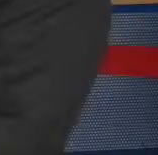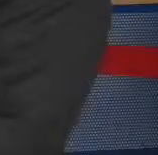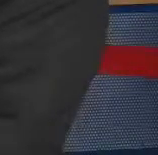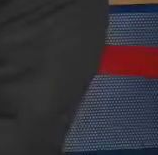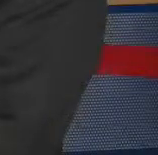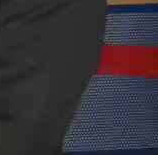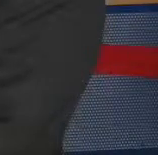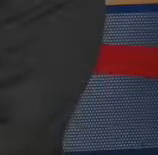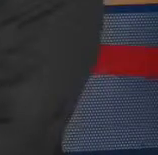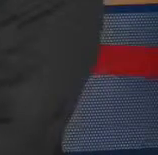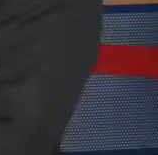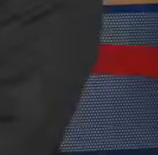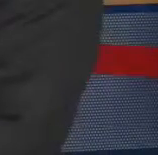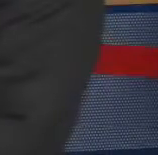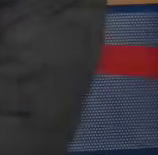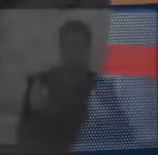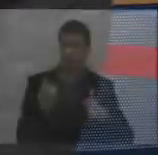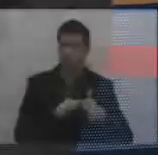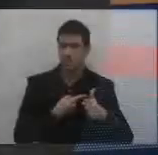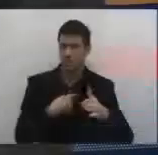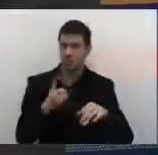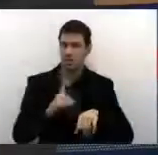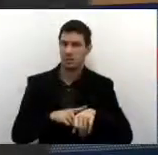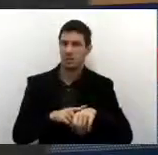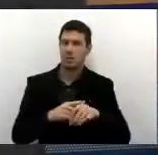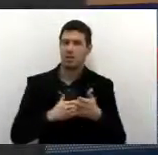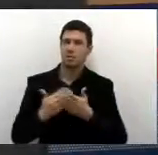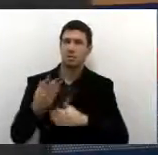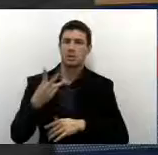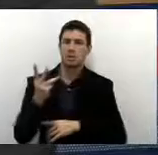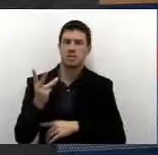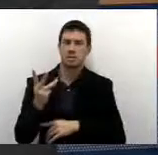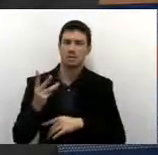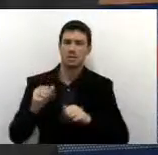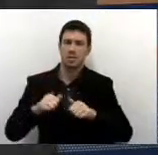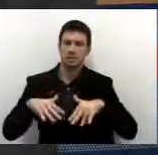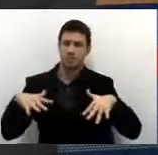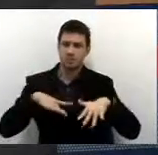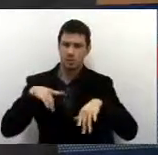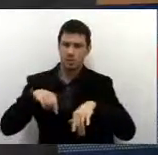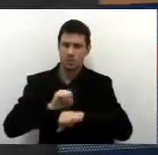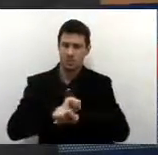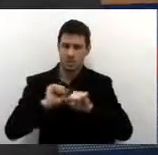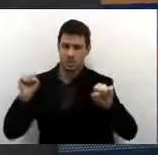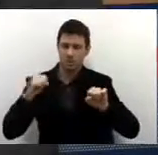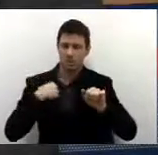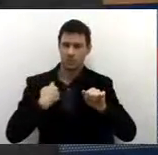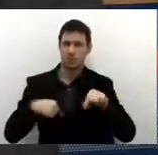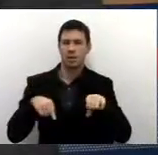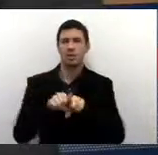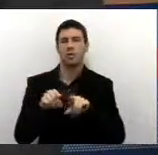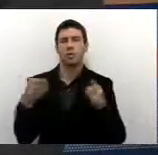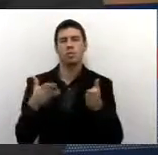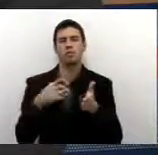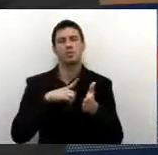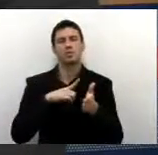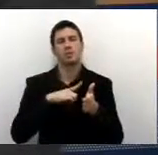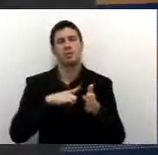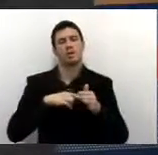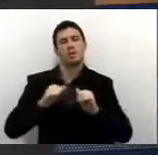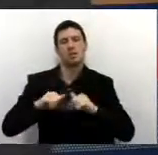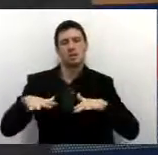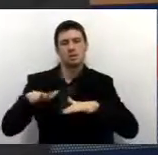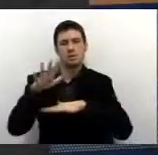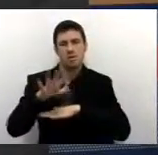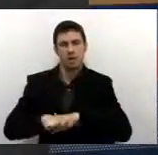Encerrada mais uma audiência, daqui a alguns instantes terá início a terceira audiência dessa manhã, a terceira e última audiência do dia, já que hoje tem sessão ordinária na